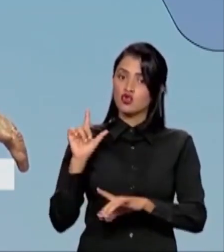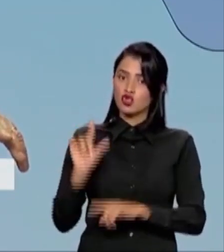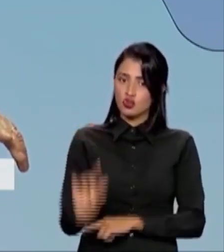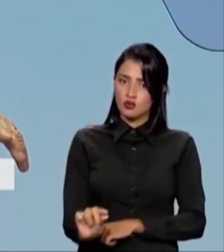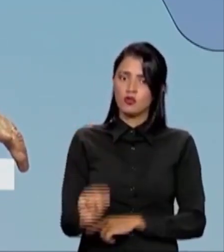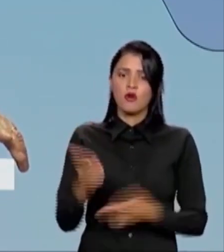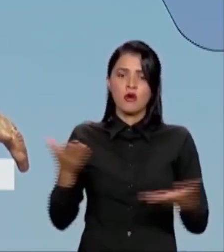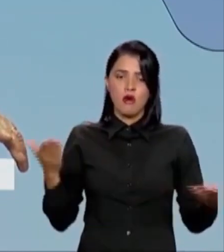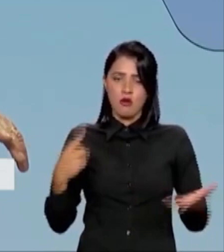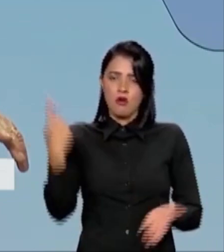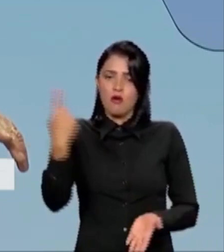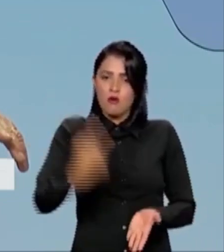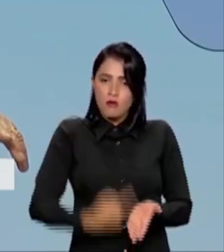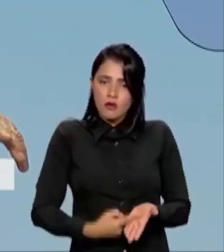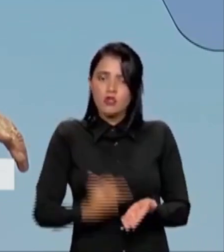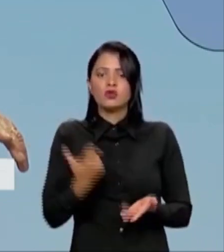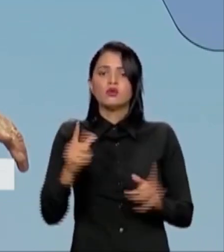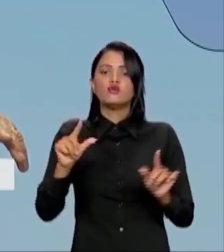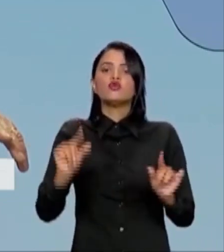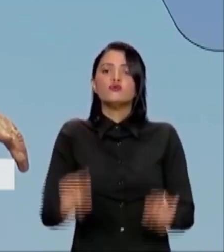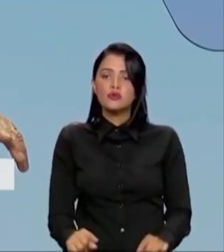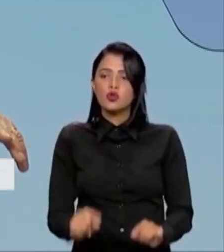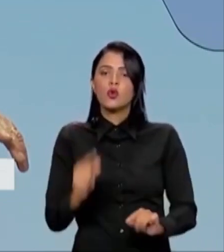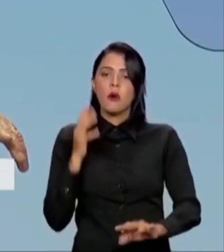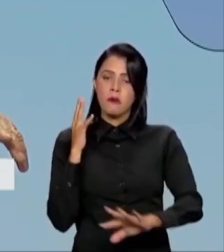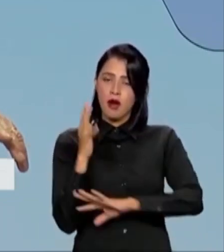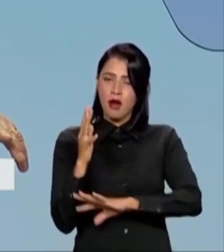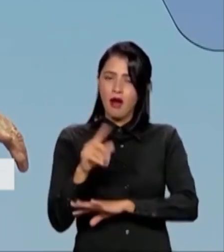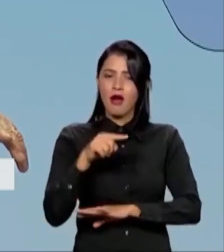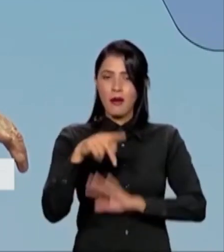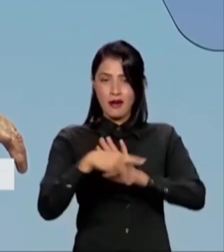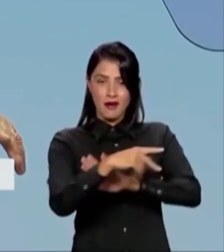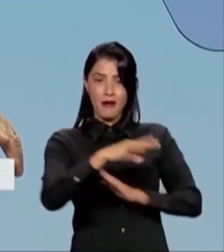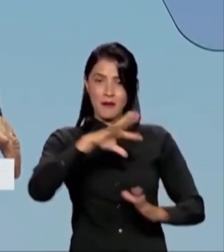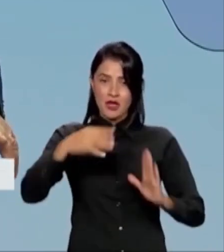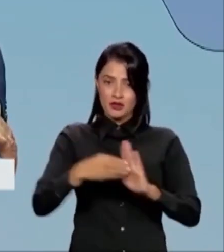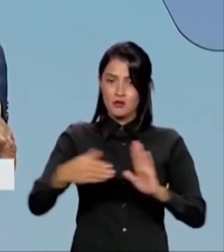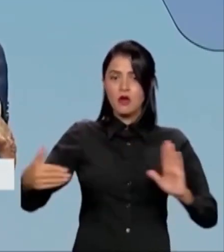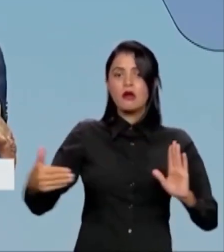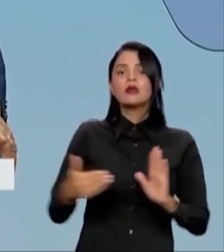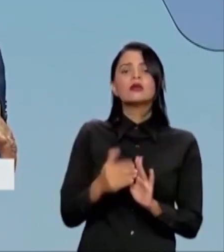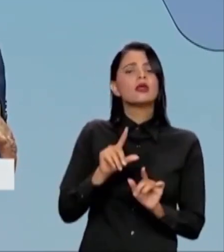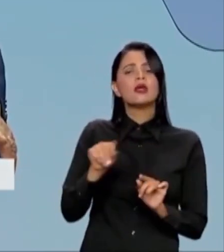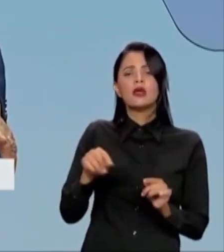vez, assumimos o compromisso de eliminar o desmatamento da Amazônia